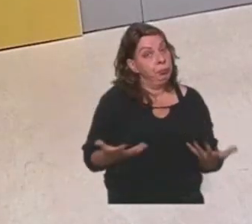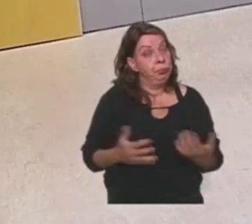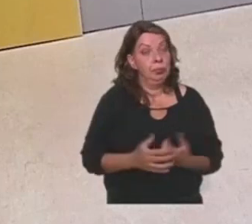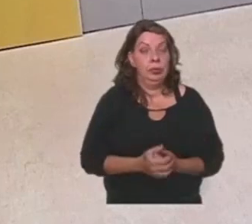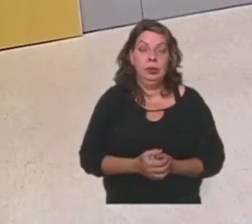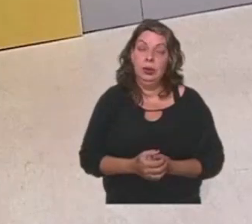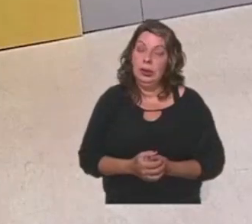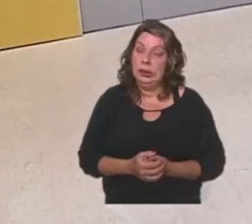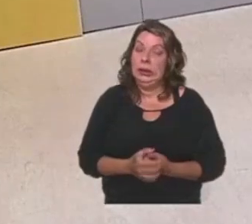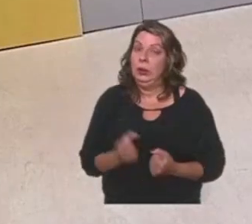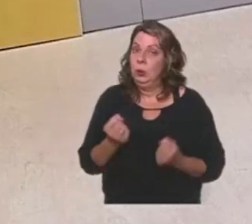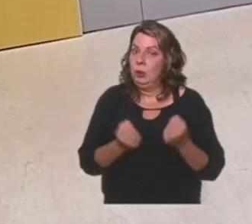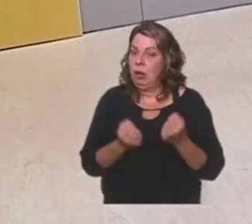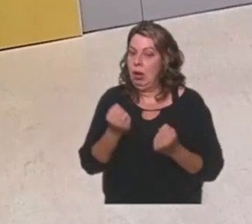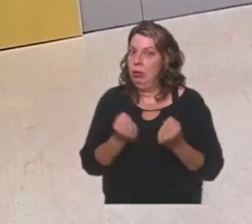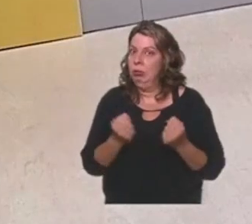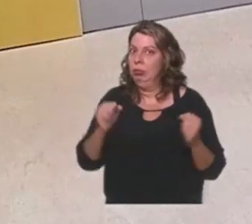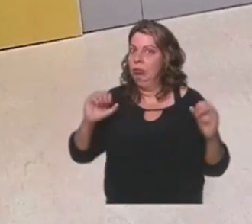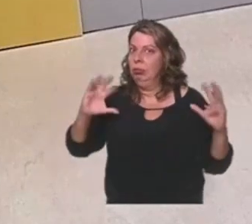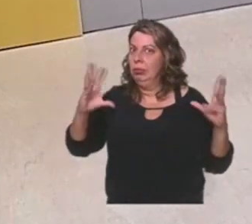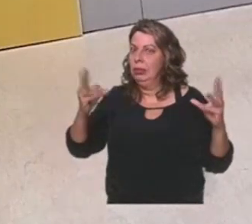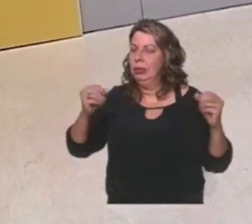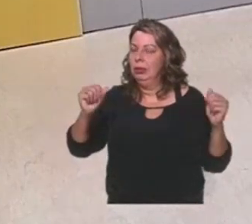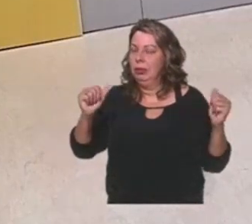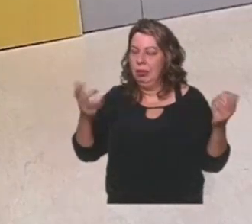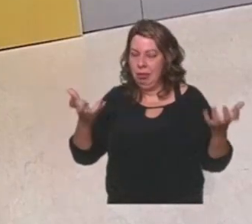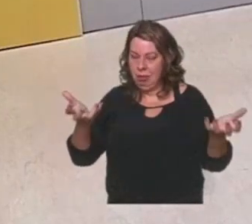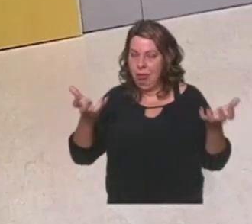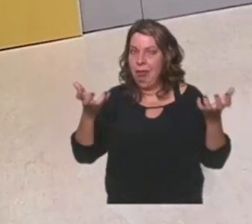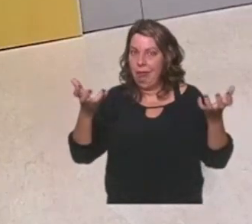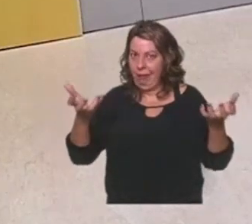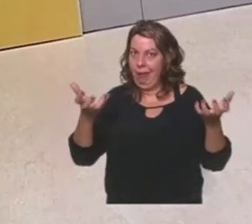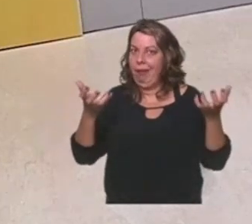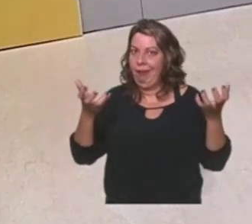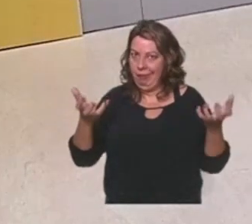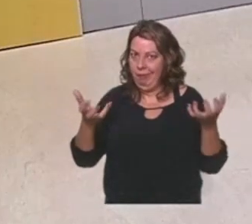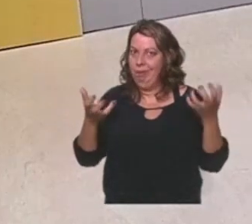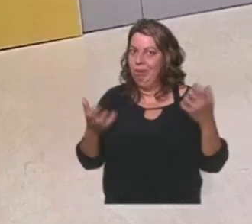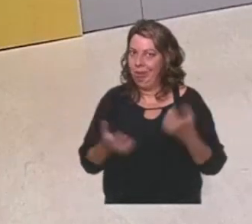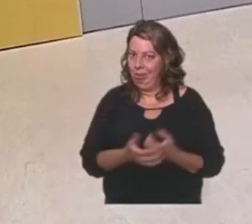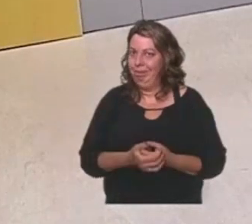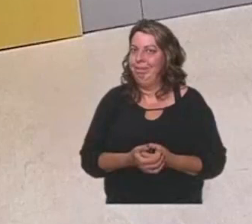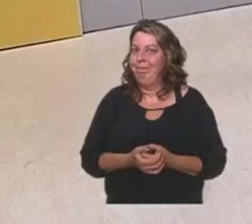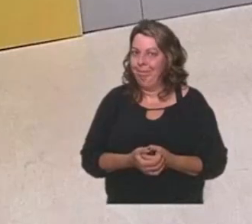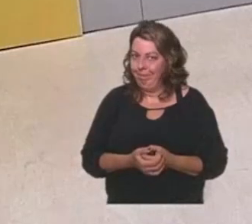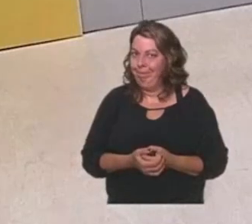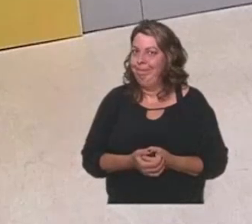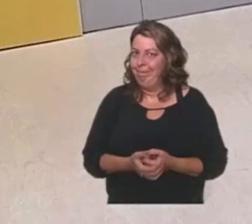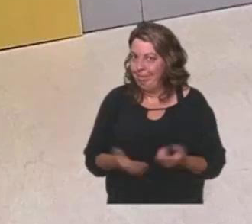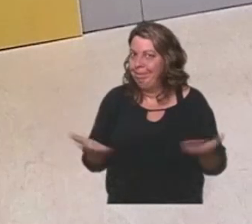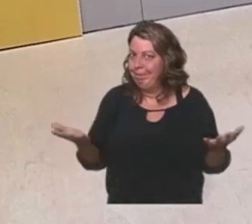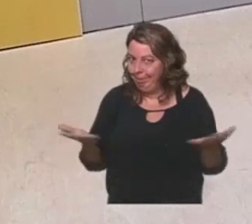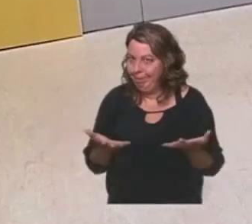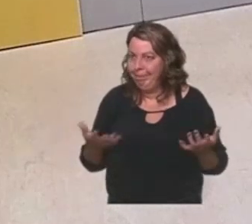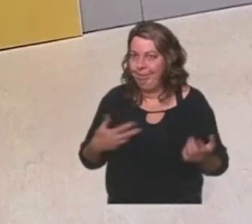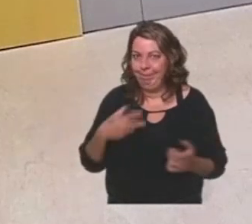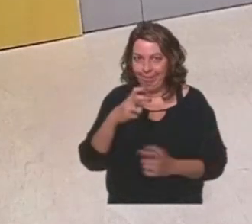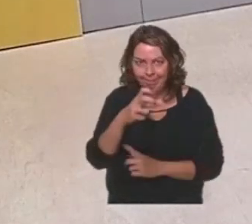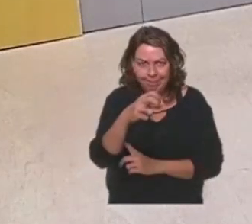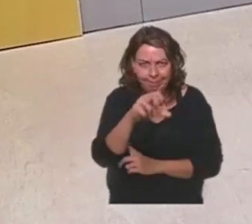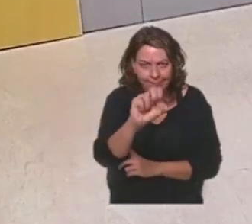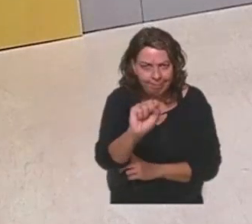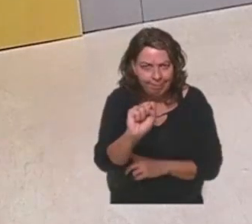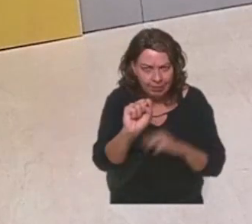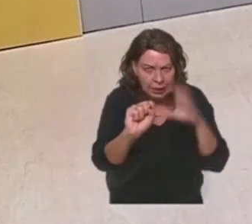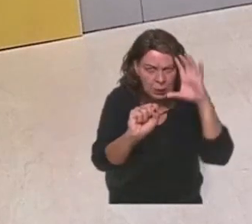Gente, essa Ford Ranger está muito, muito desejada. Será que decide agora com